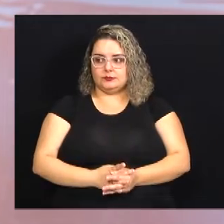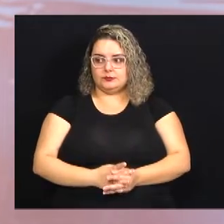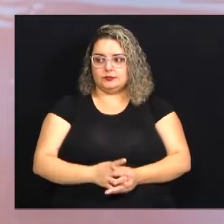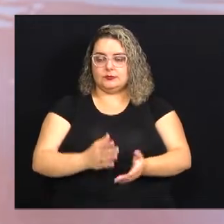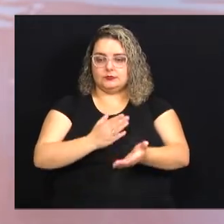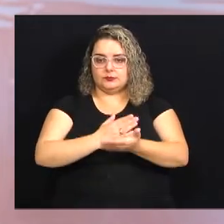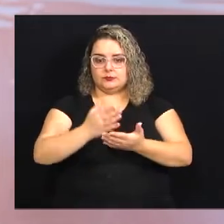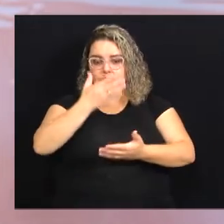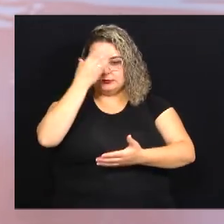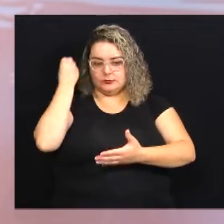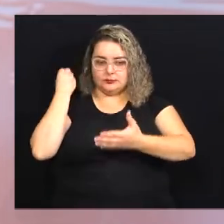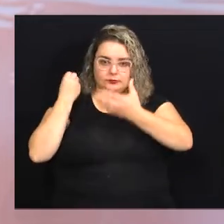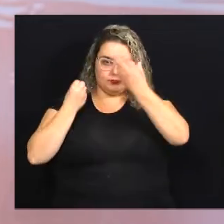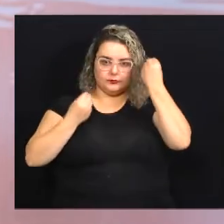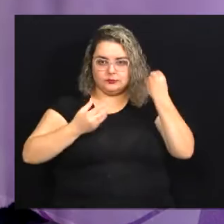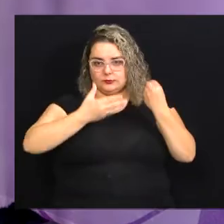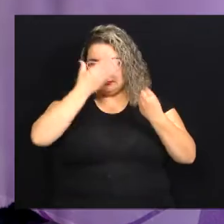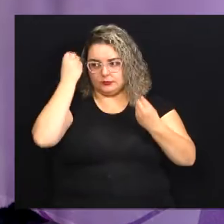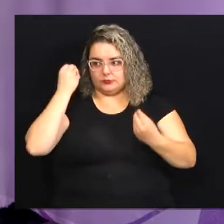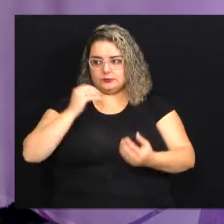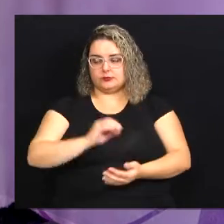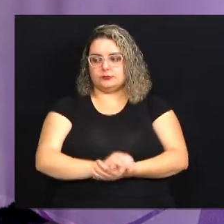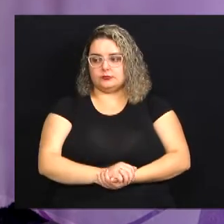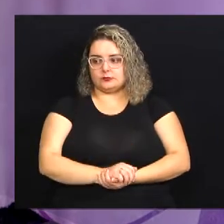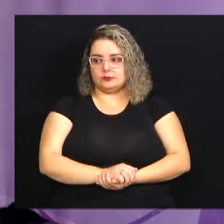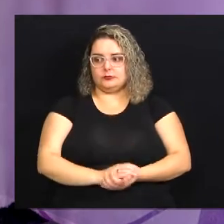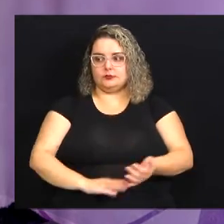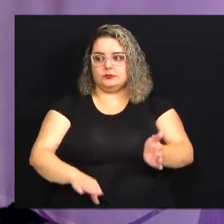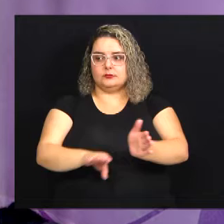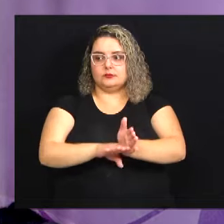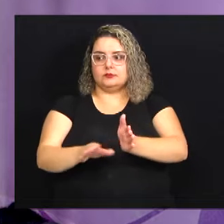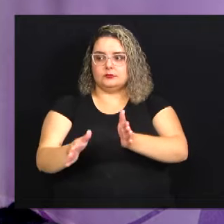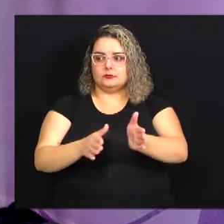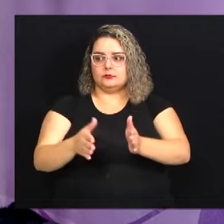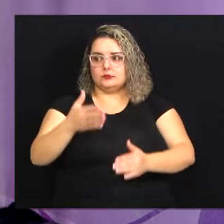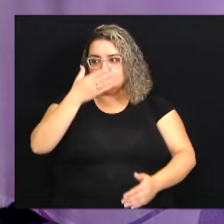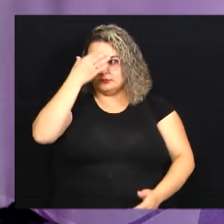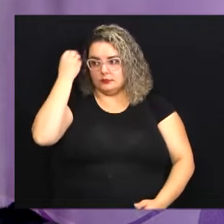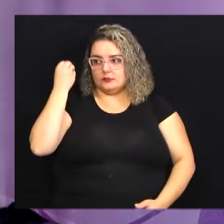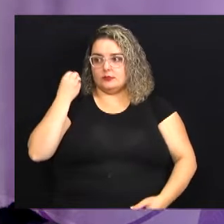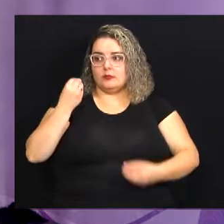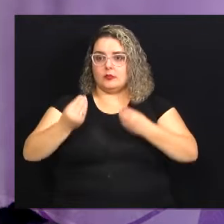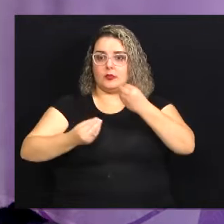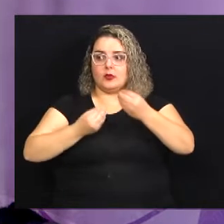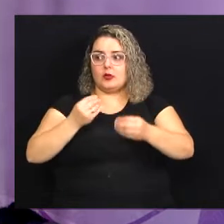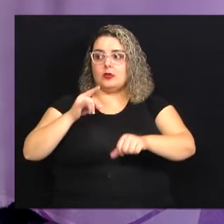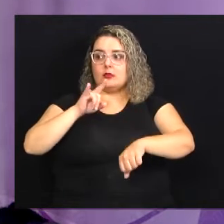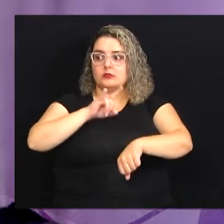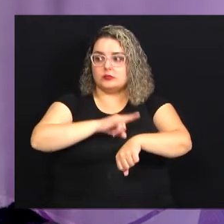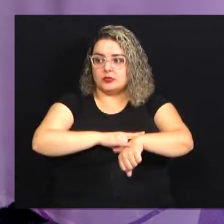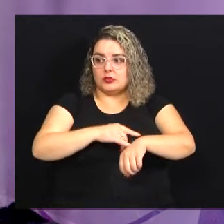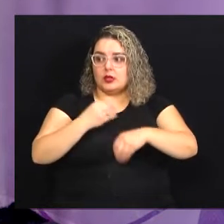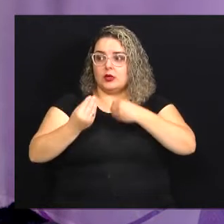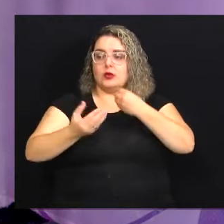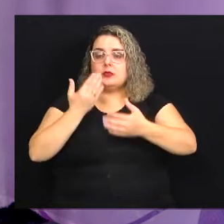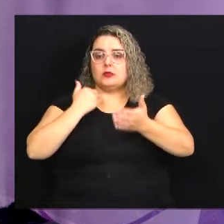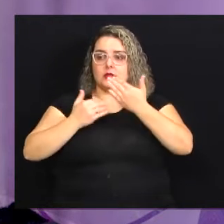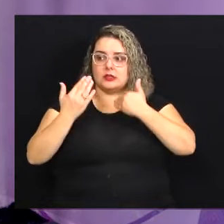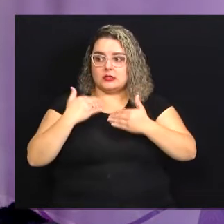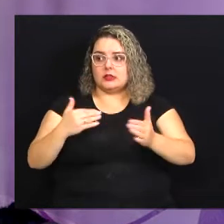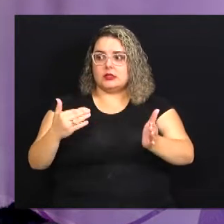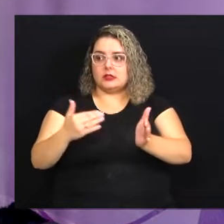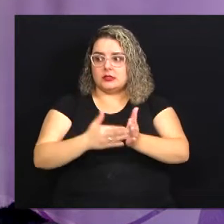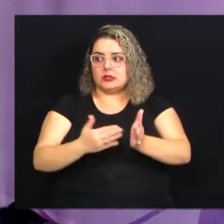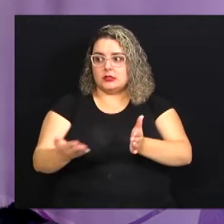esses esquecimentos, né? Chega um momento que ela esquece até como ir ao banheiro, como se alimentar, até